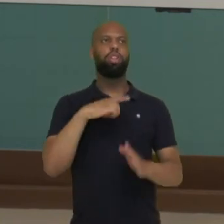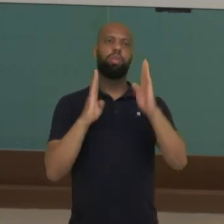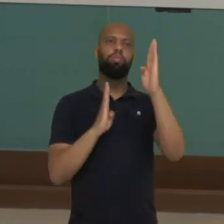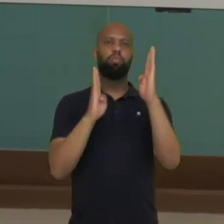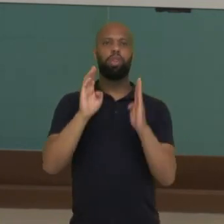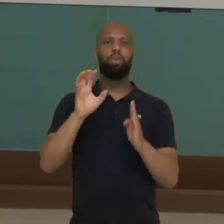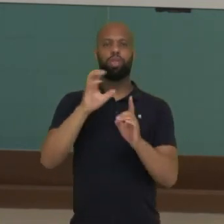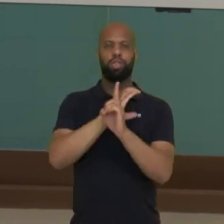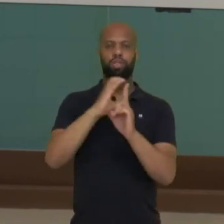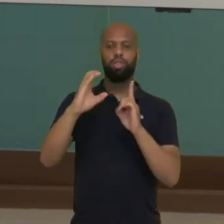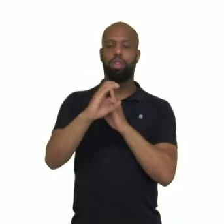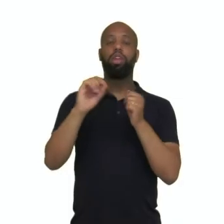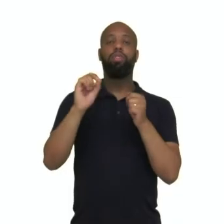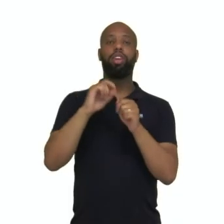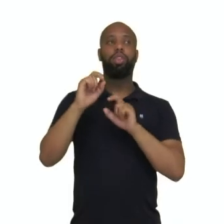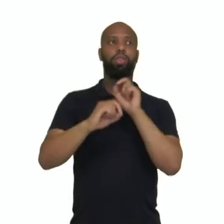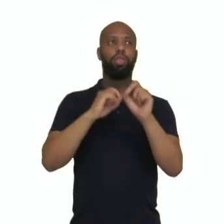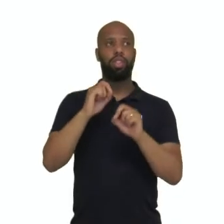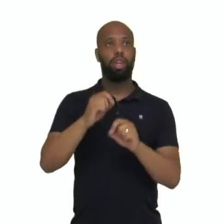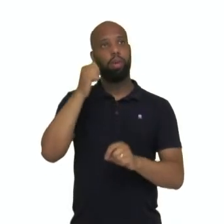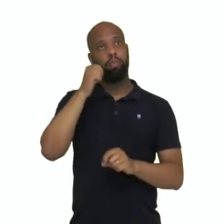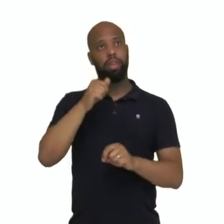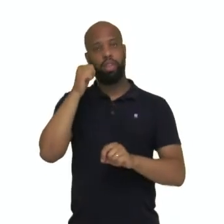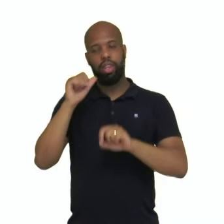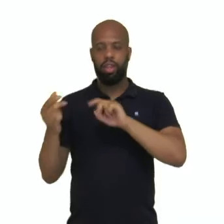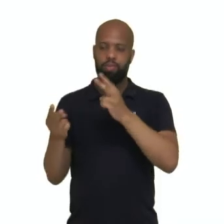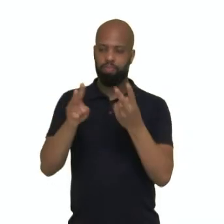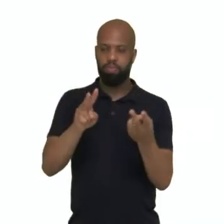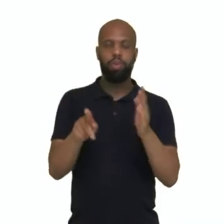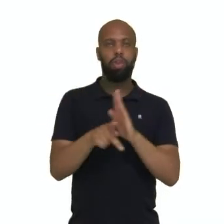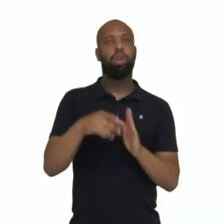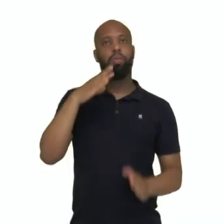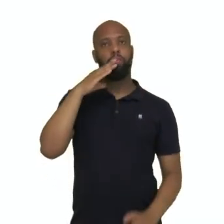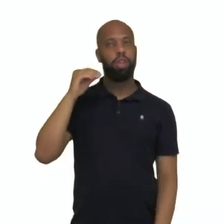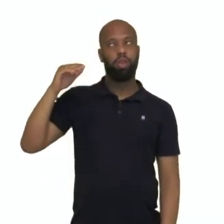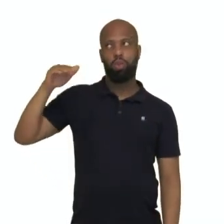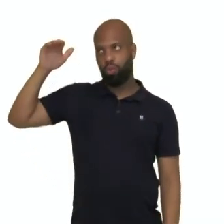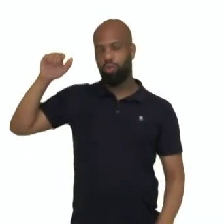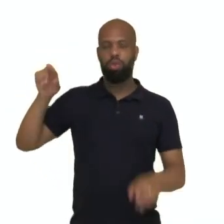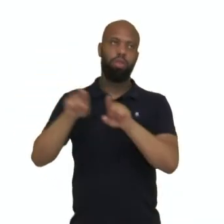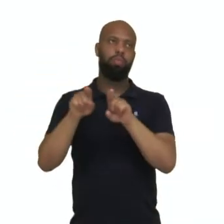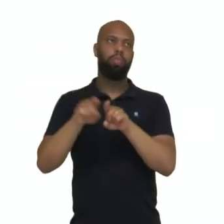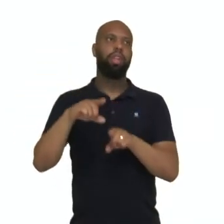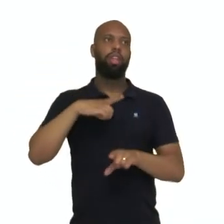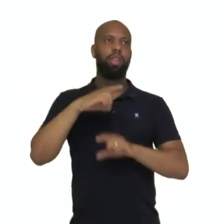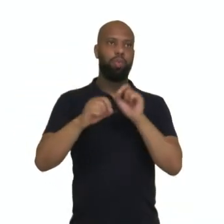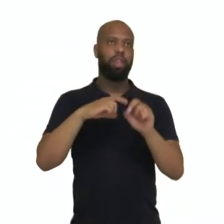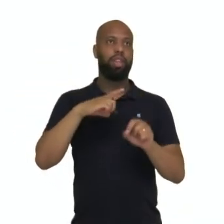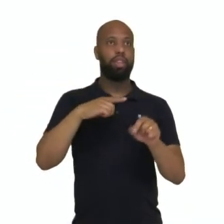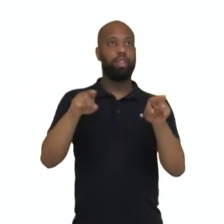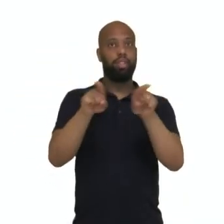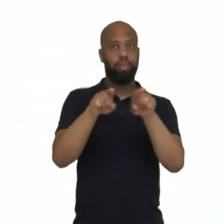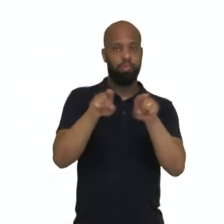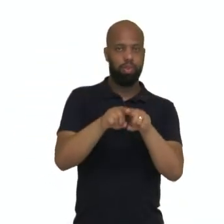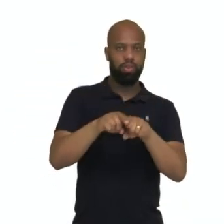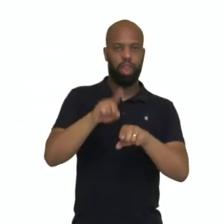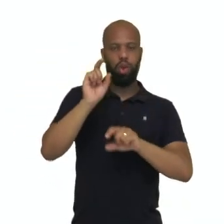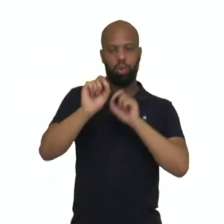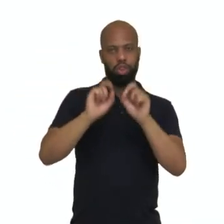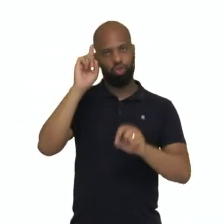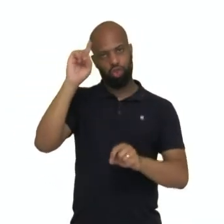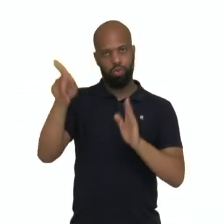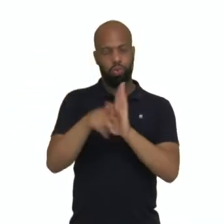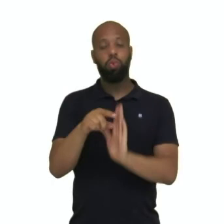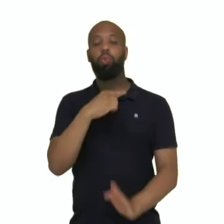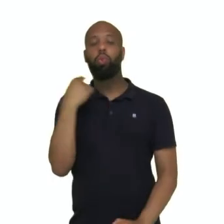é realizado o ritual de passagem das meninas também para a fase adulta. Então, ao mesmo tempo que é um ritual fúnebre, as meninas fazem a passagem para a